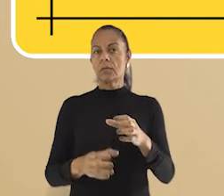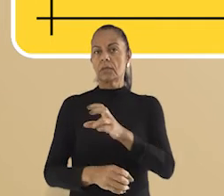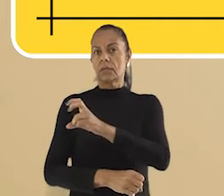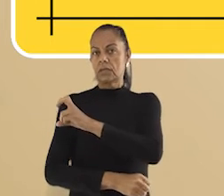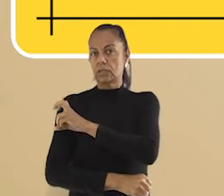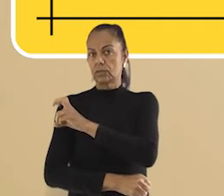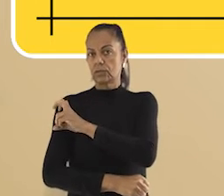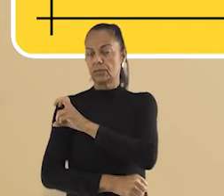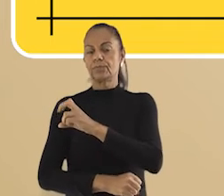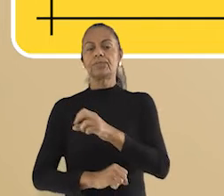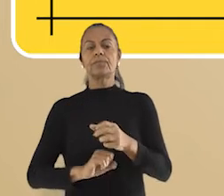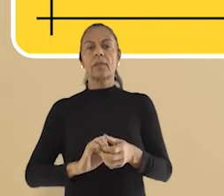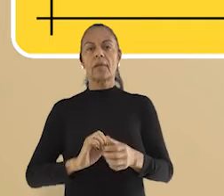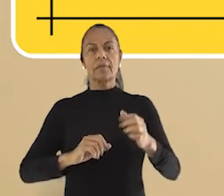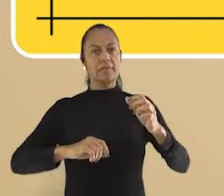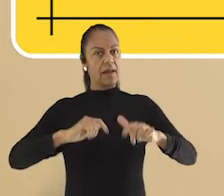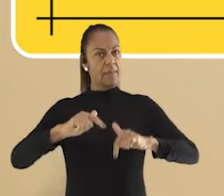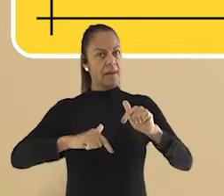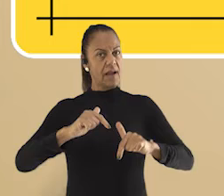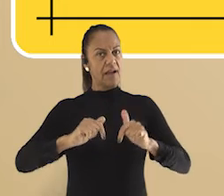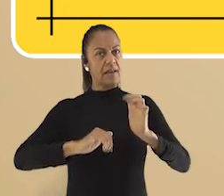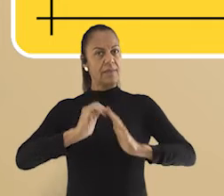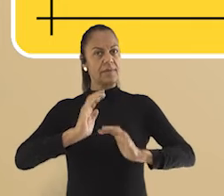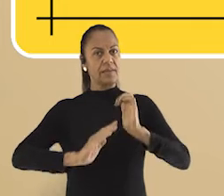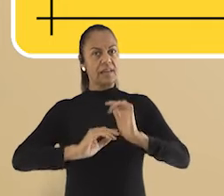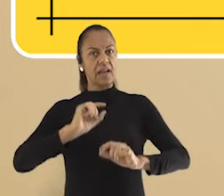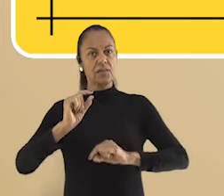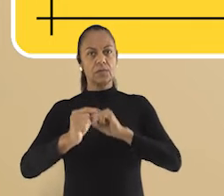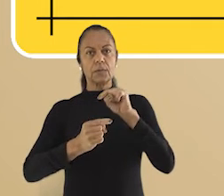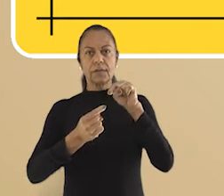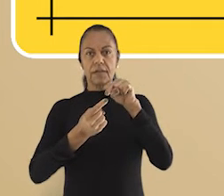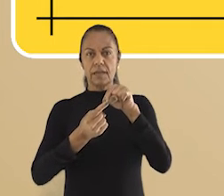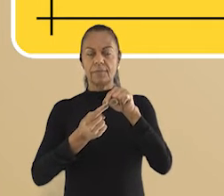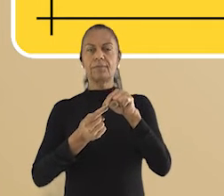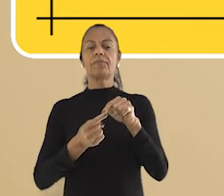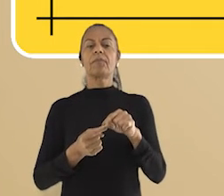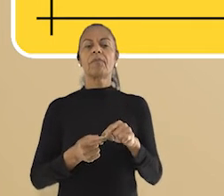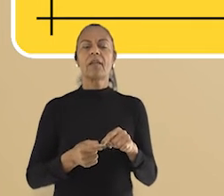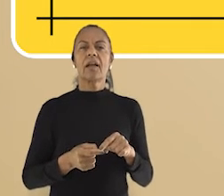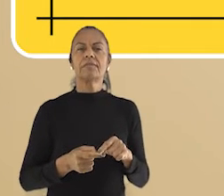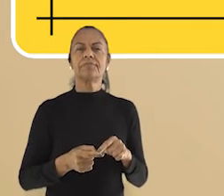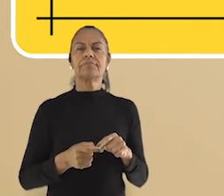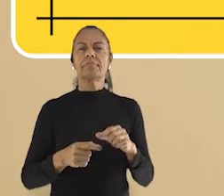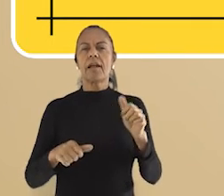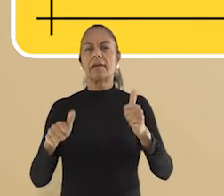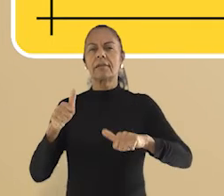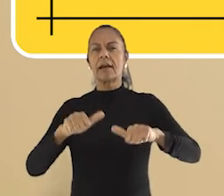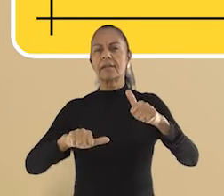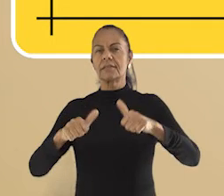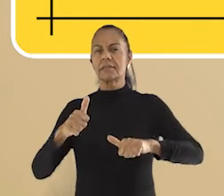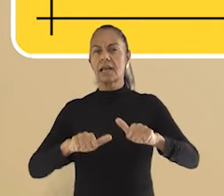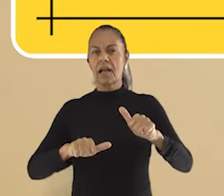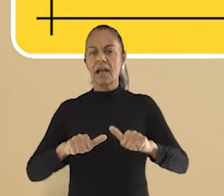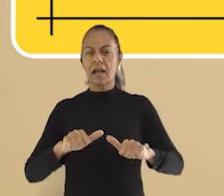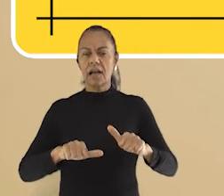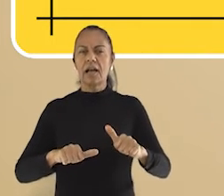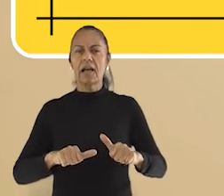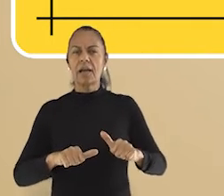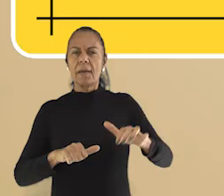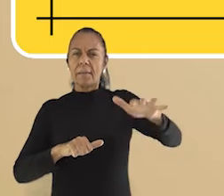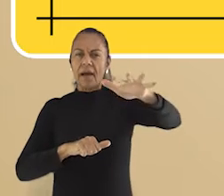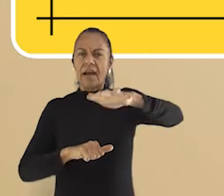ensino fundamental. Trabalharemos a seguinte habilidade da BNCC: analisar transformações